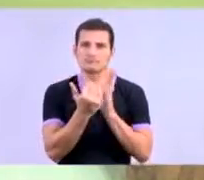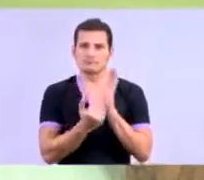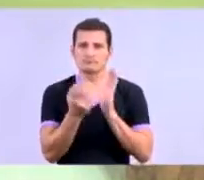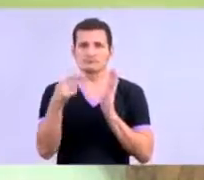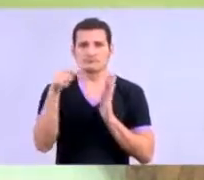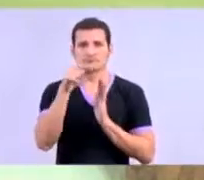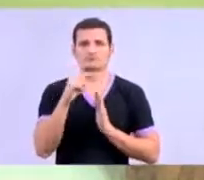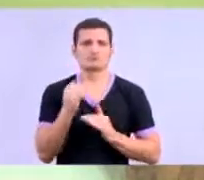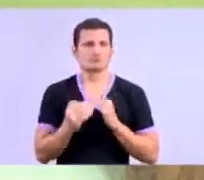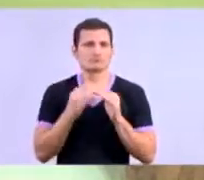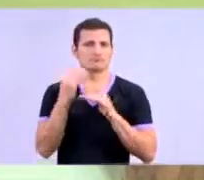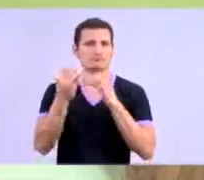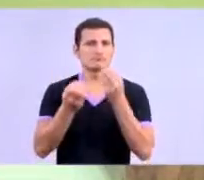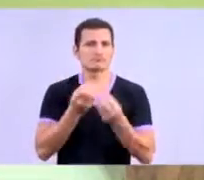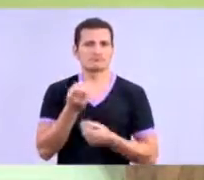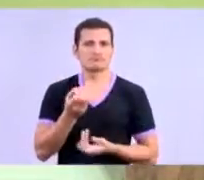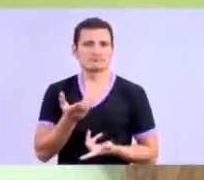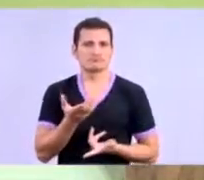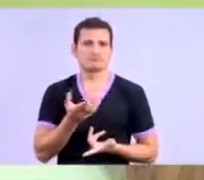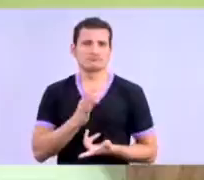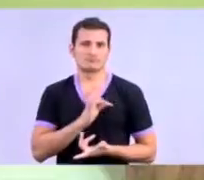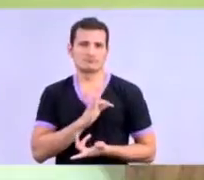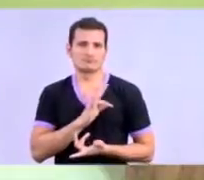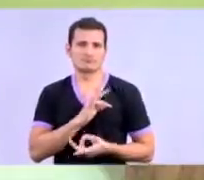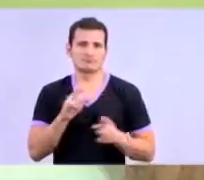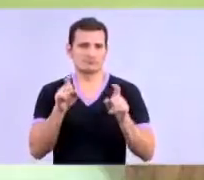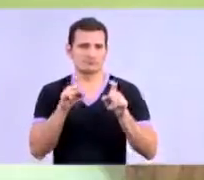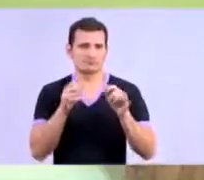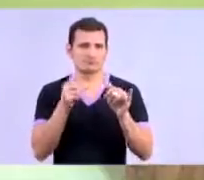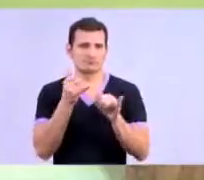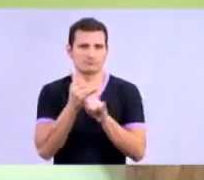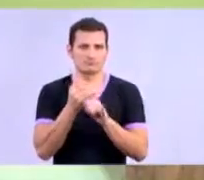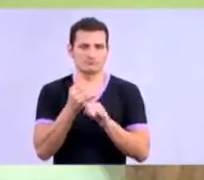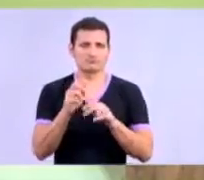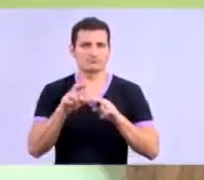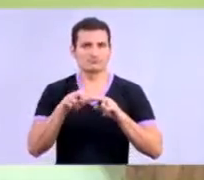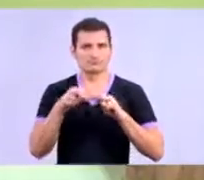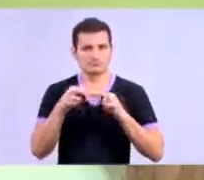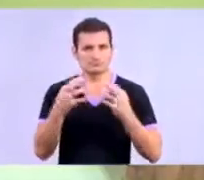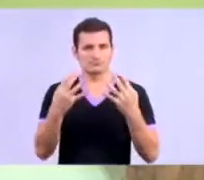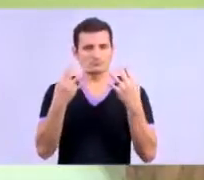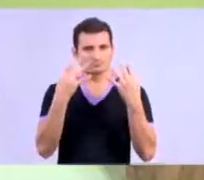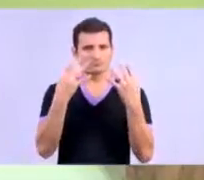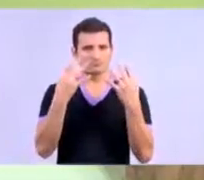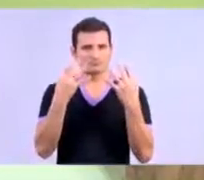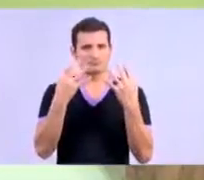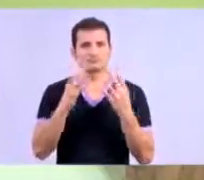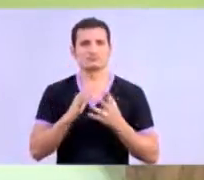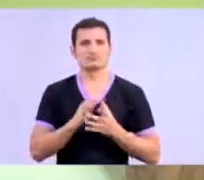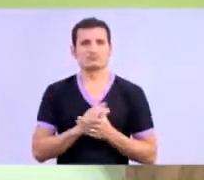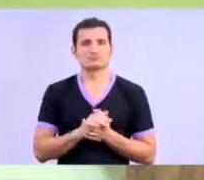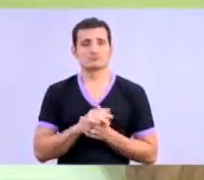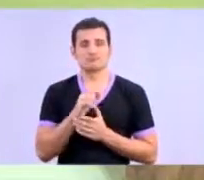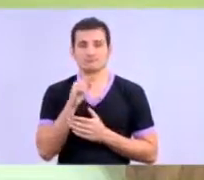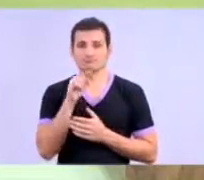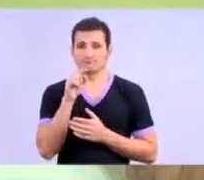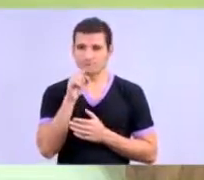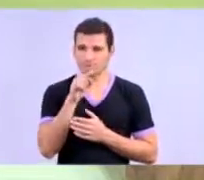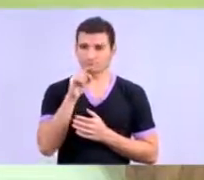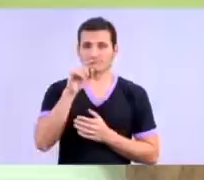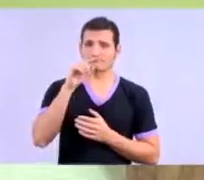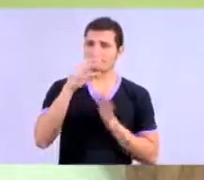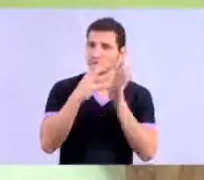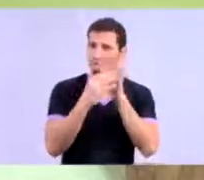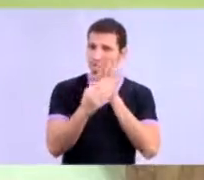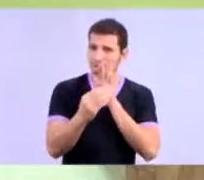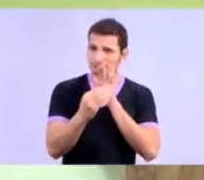desenvolver como técnico de informática para a internet. Por isso chamo sua atenção para dar uma atenção especial a esse modelo.